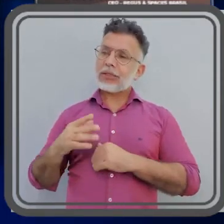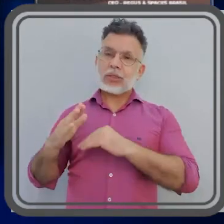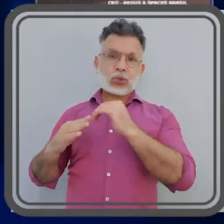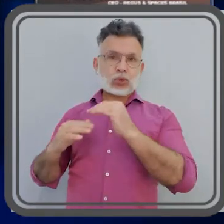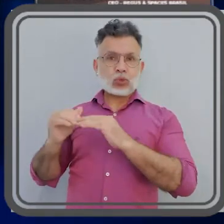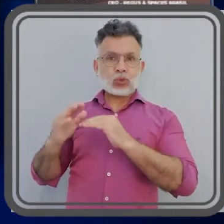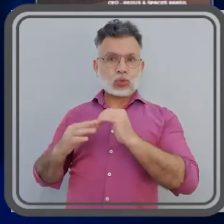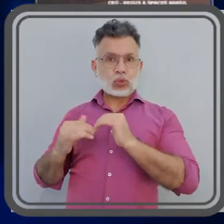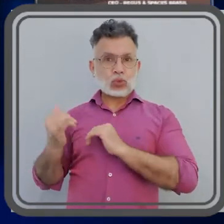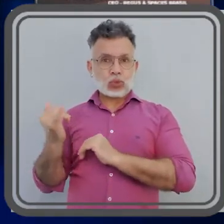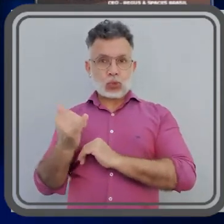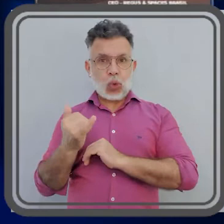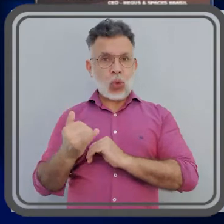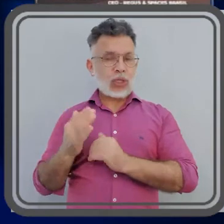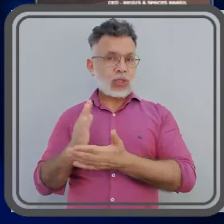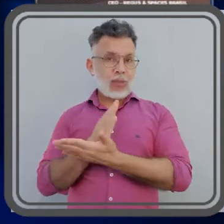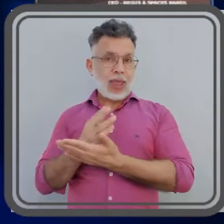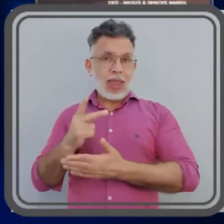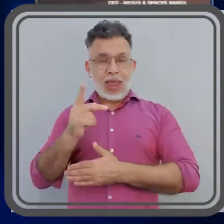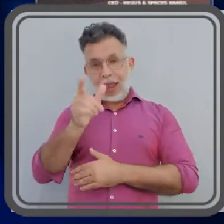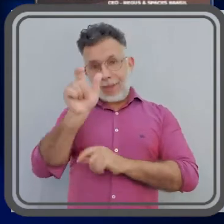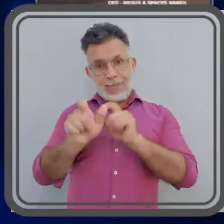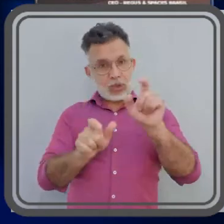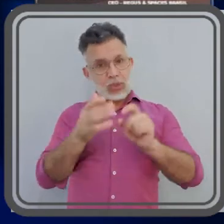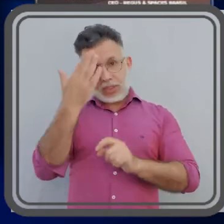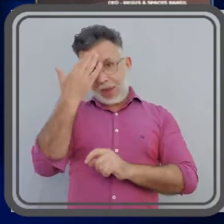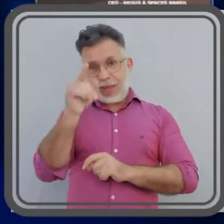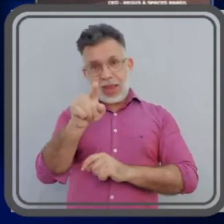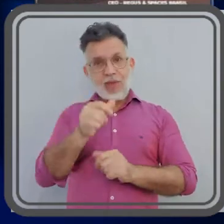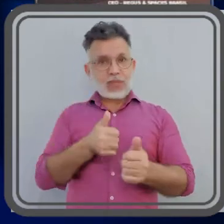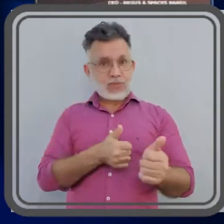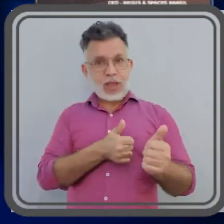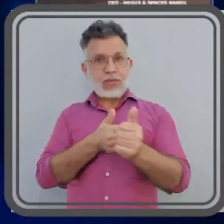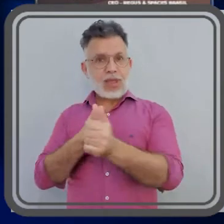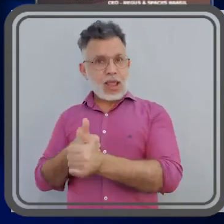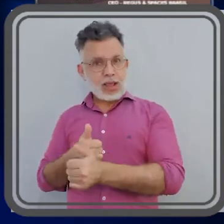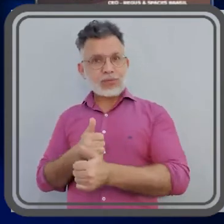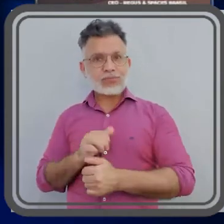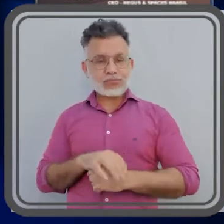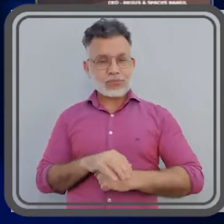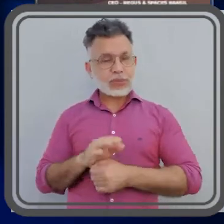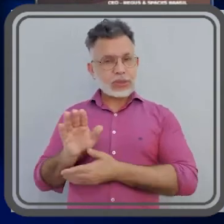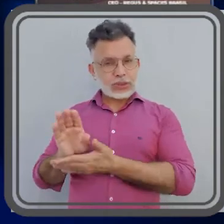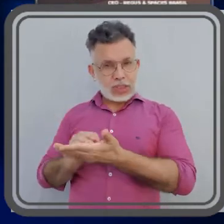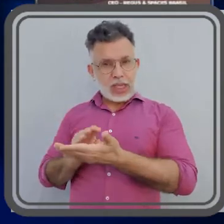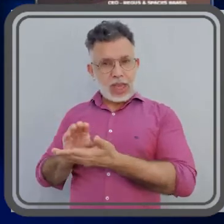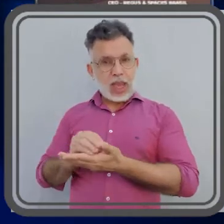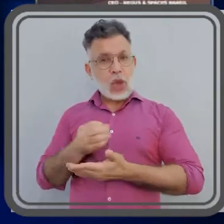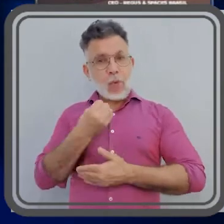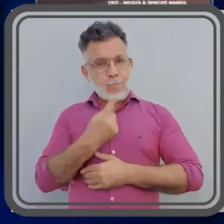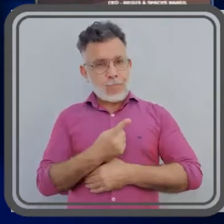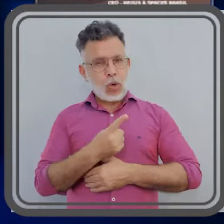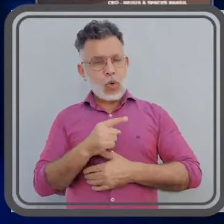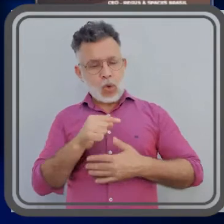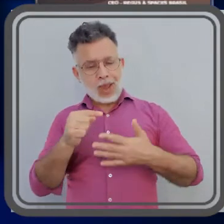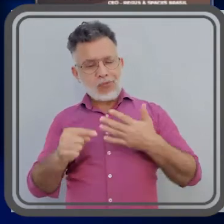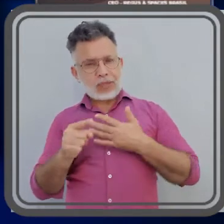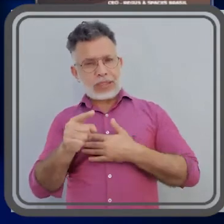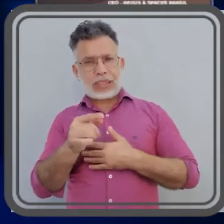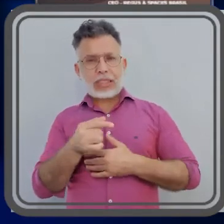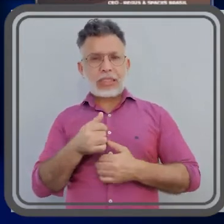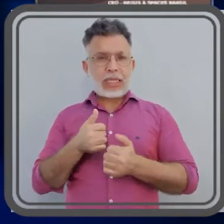conteúdo a filtragem, vem das pessoas saberem quem seguir. E eu acho que assim, um bom indicador é você seguir quem